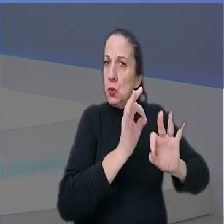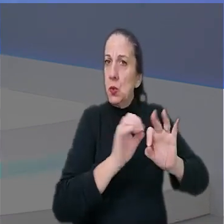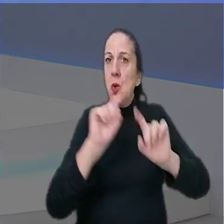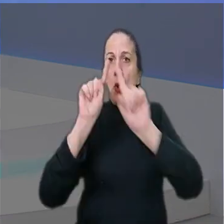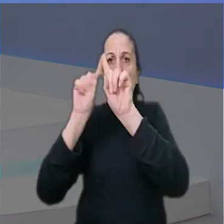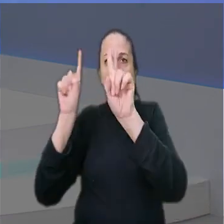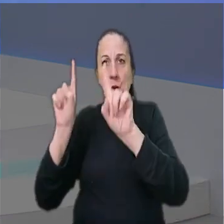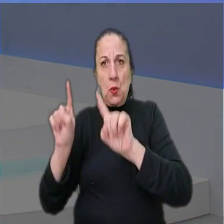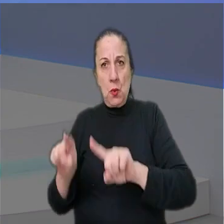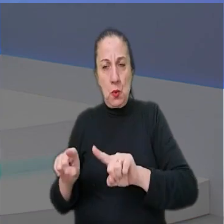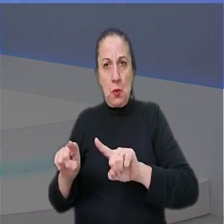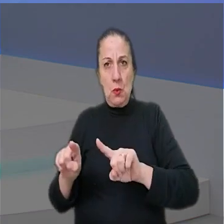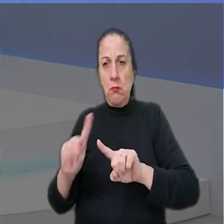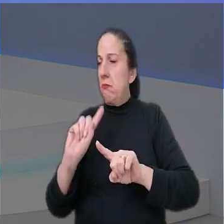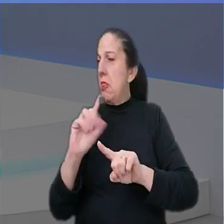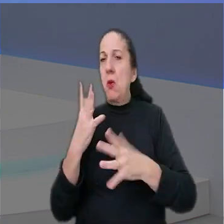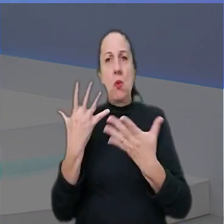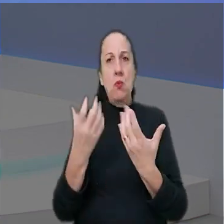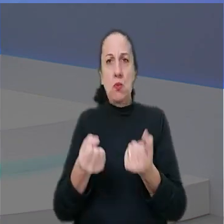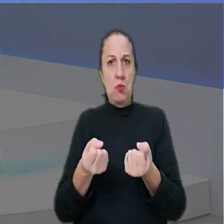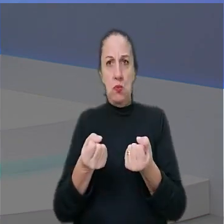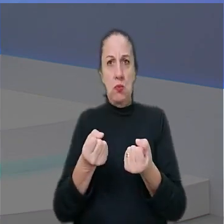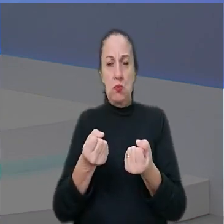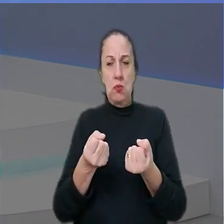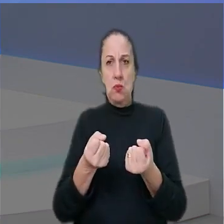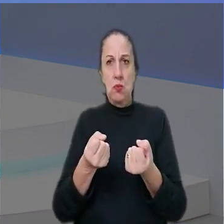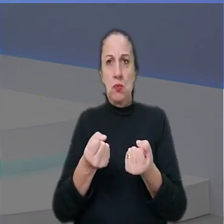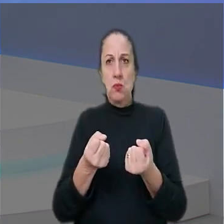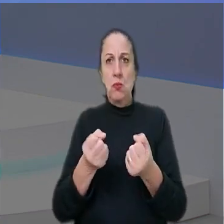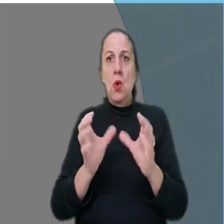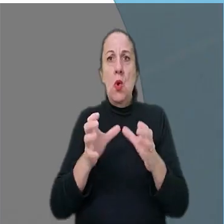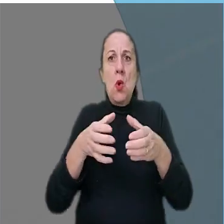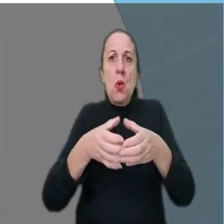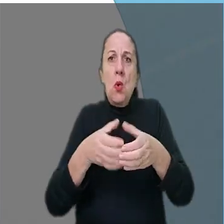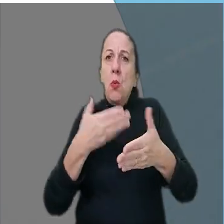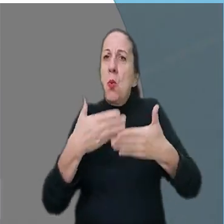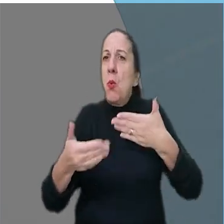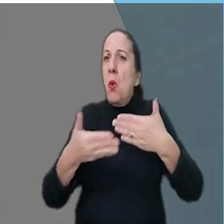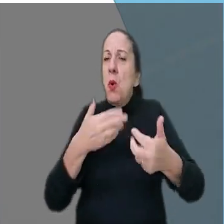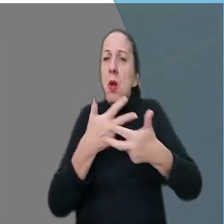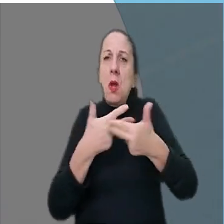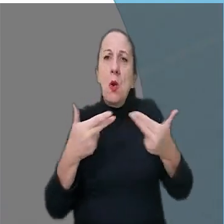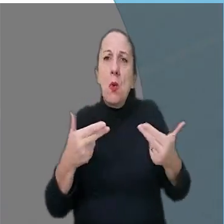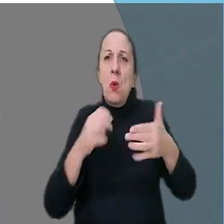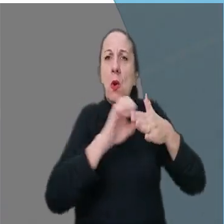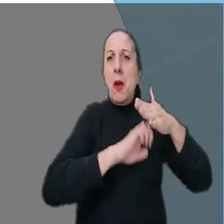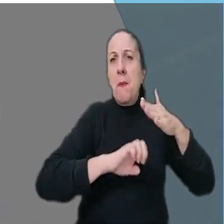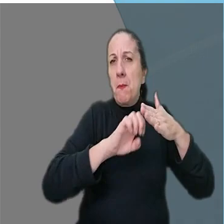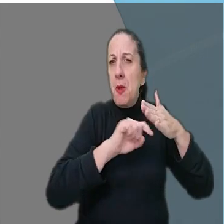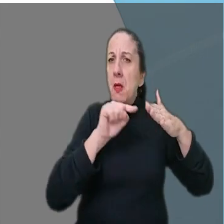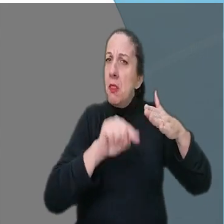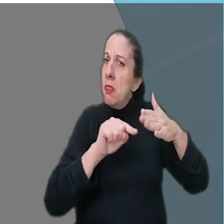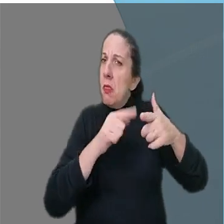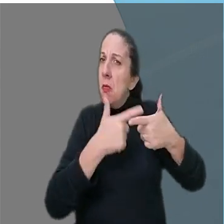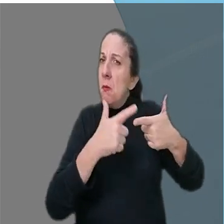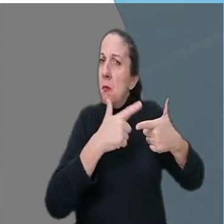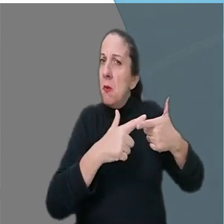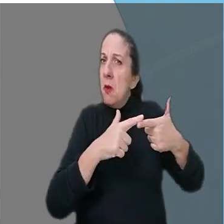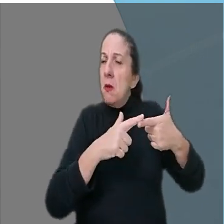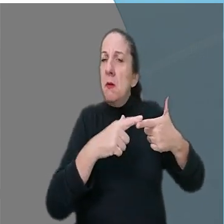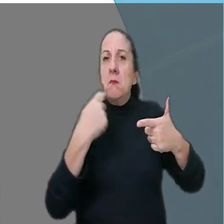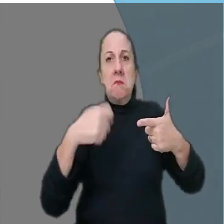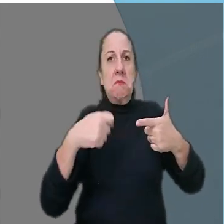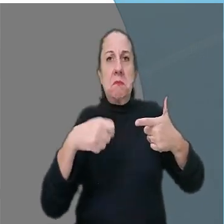recuperação judicial e um empregado foi considerado inválido. Para o colegiado, qualquer transação com empresas